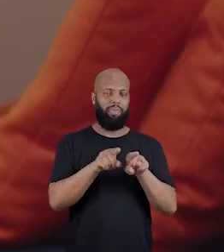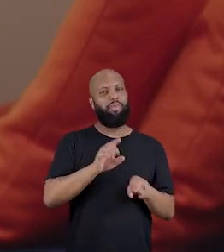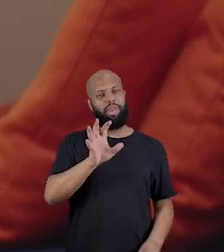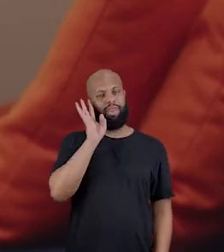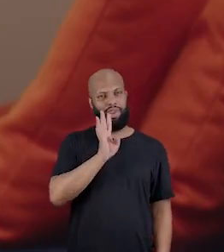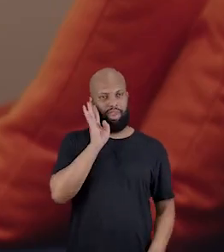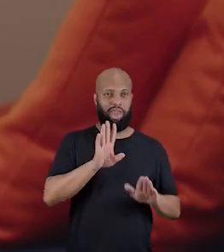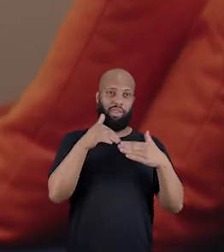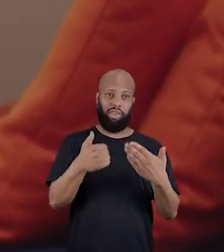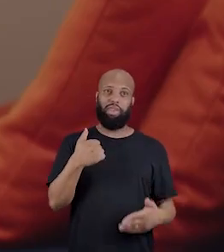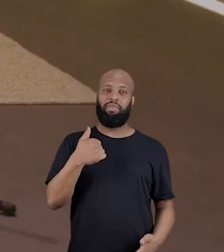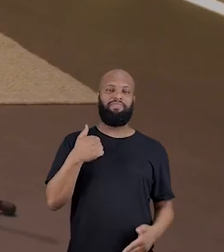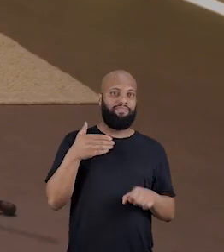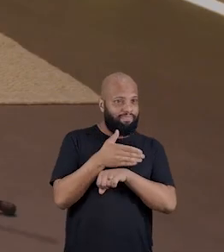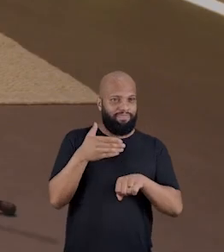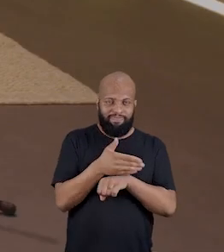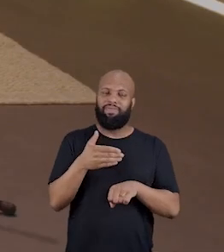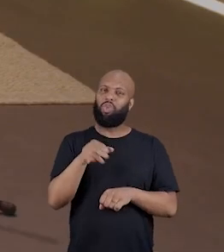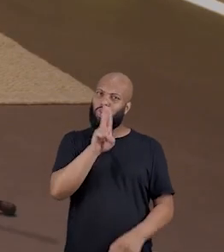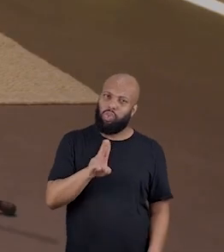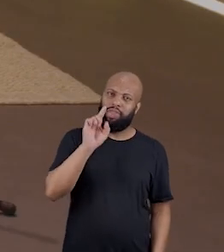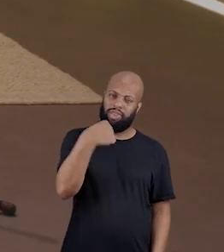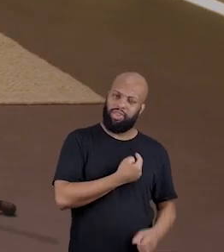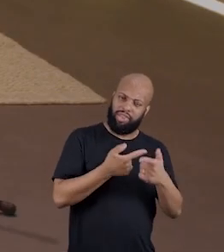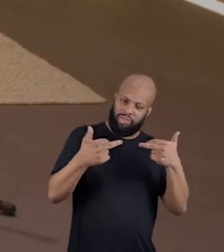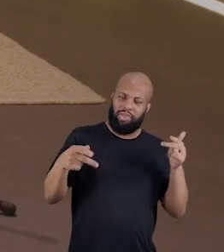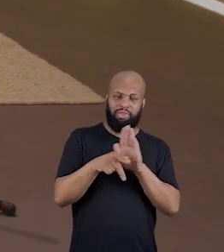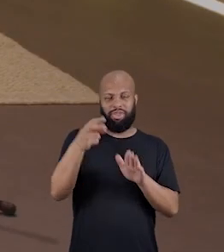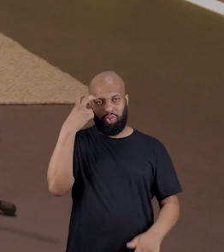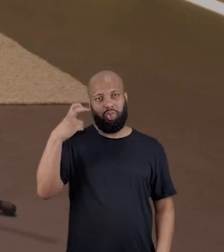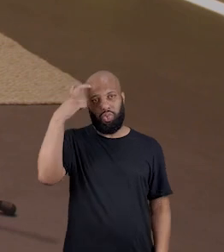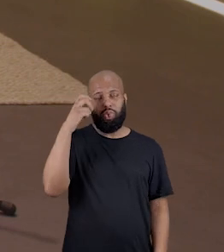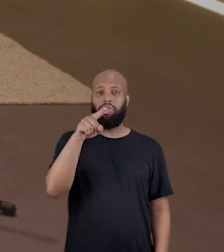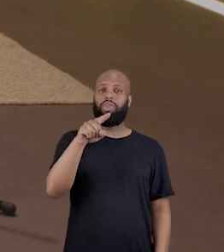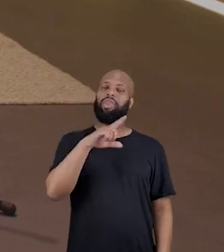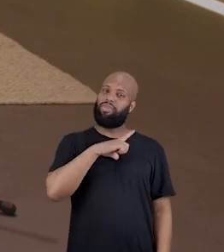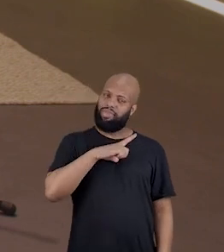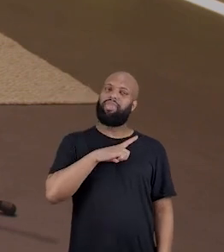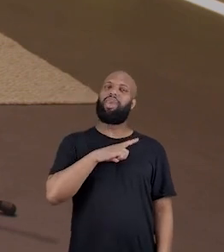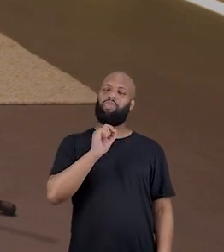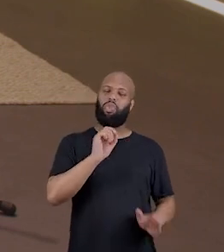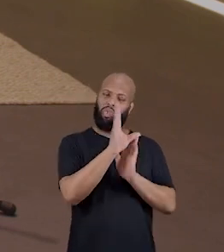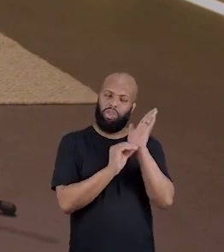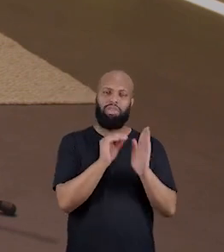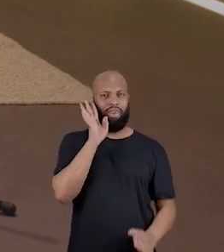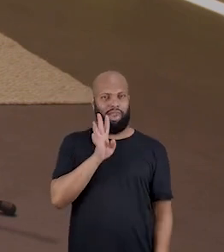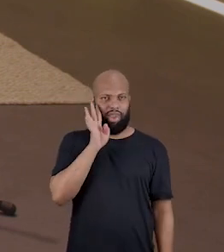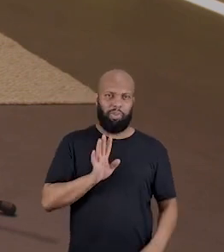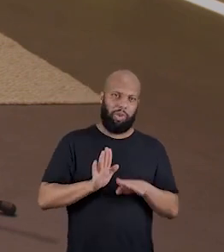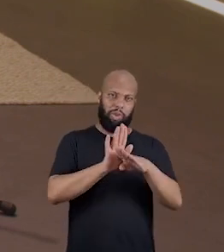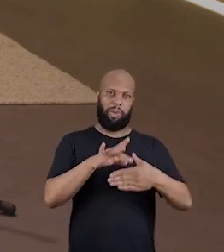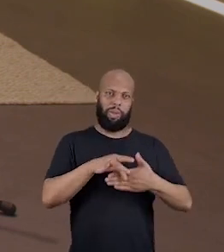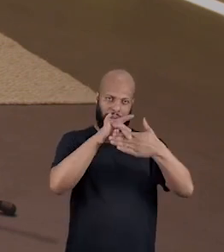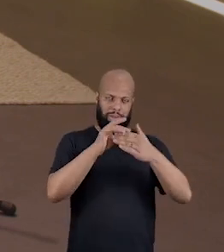eu, né? Então isso é muito legal. Então, super acessem as nossas ferramentas de cultura, gente, que vocês têm conteúdo muito bacana lá